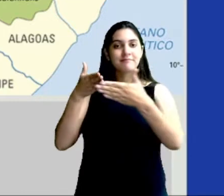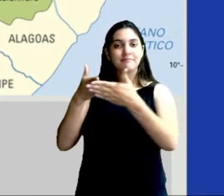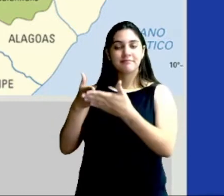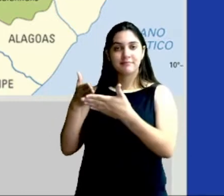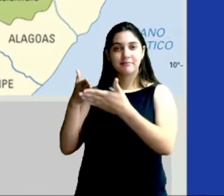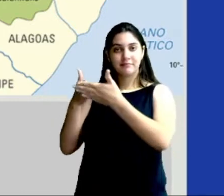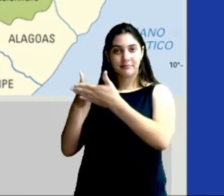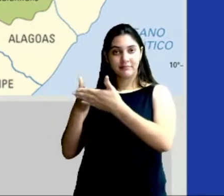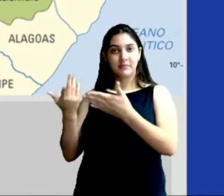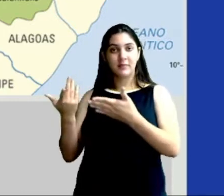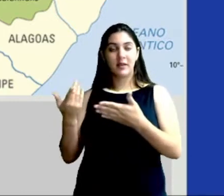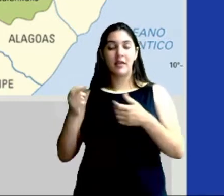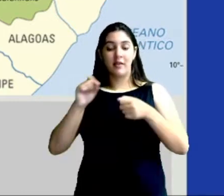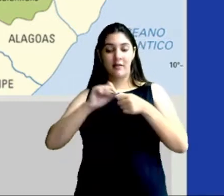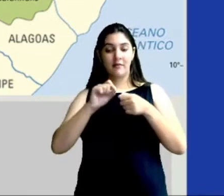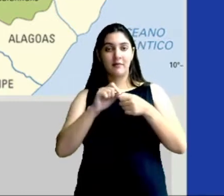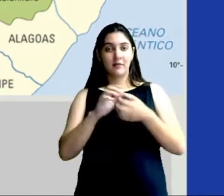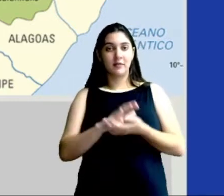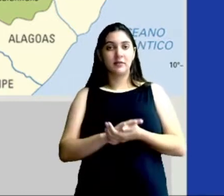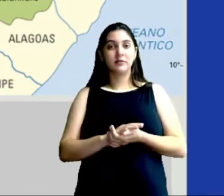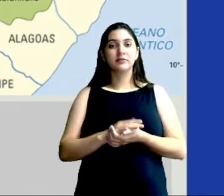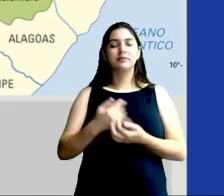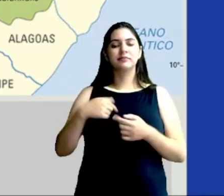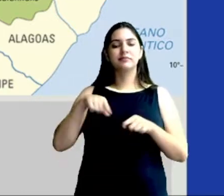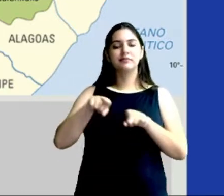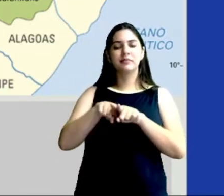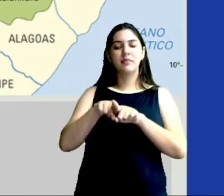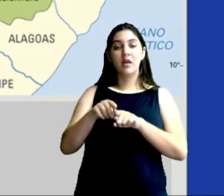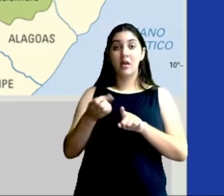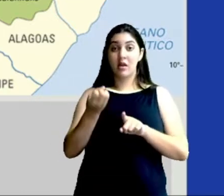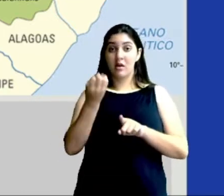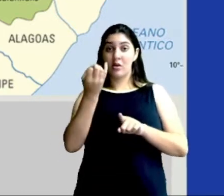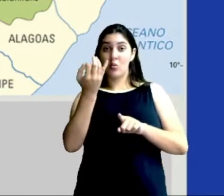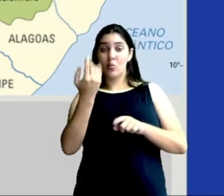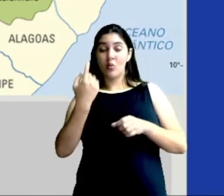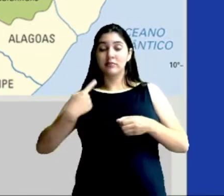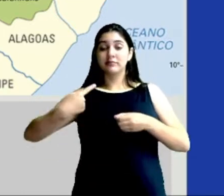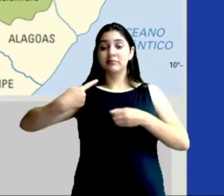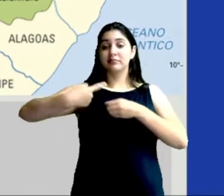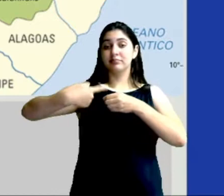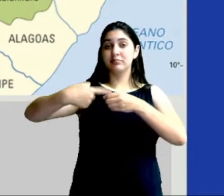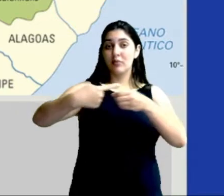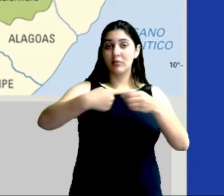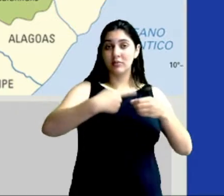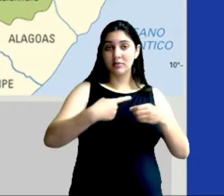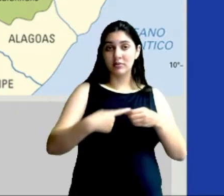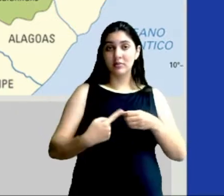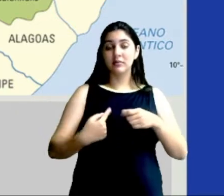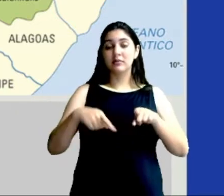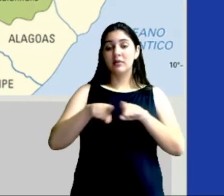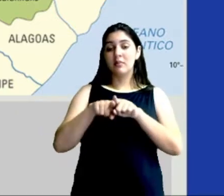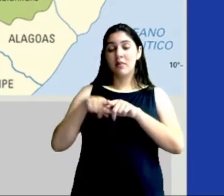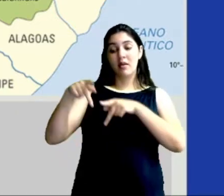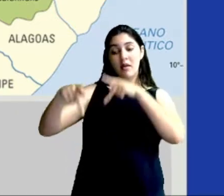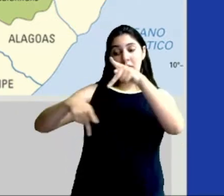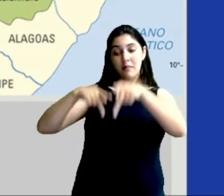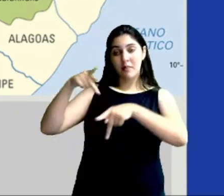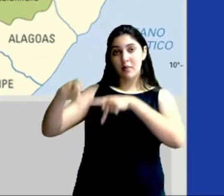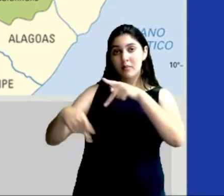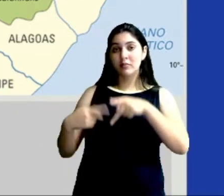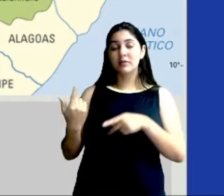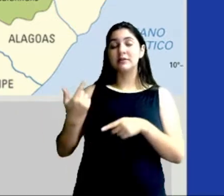que ele faz, a quantidade de municípios, a questão da população segundo